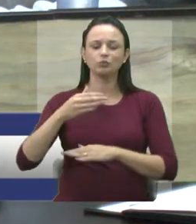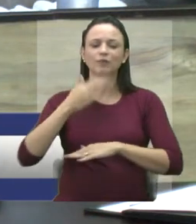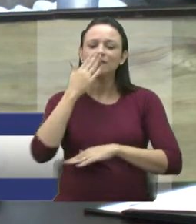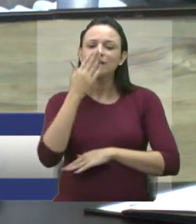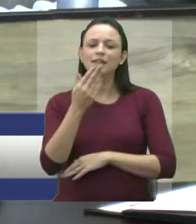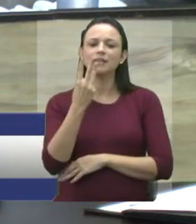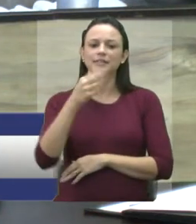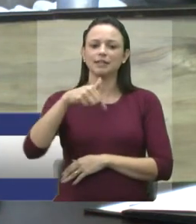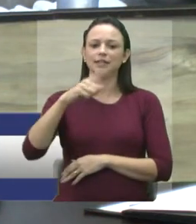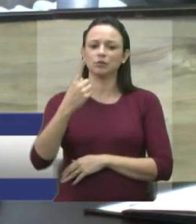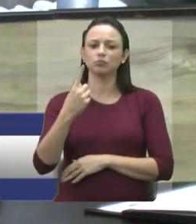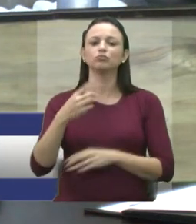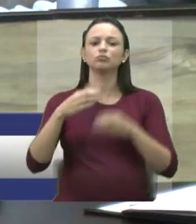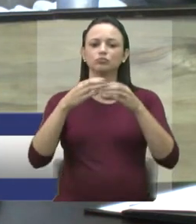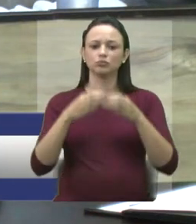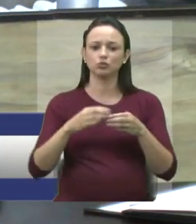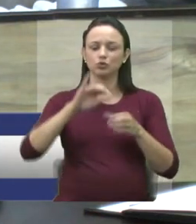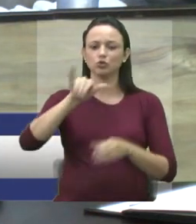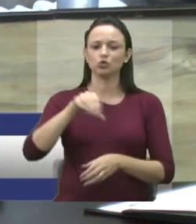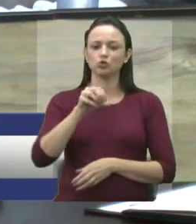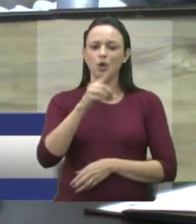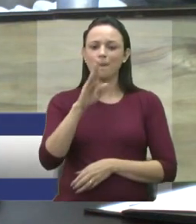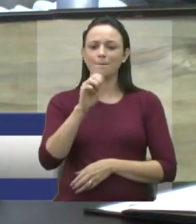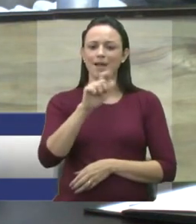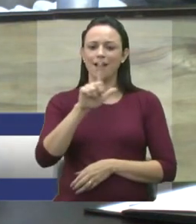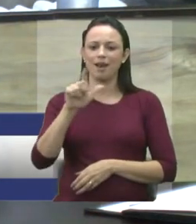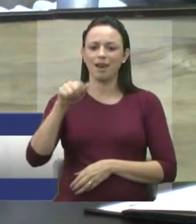371, no Jardim João Balan 2.